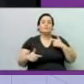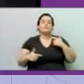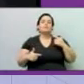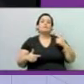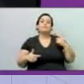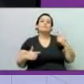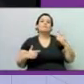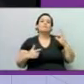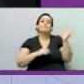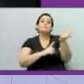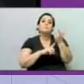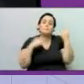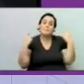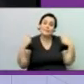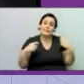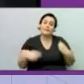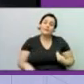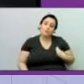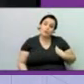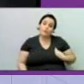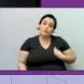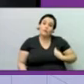E aí